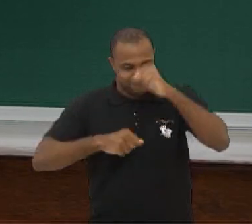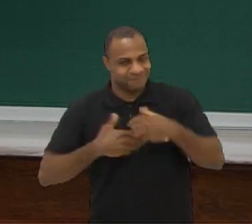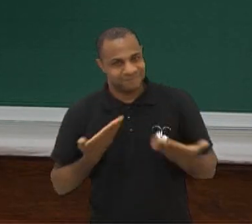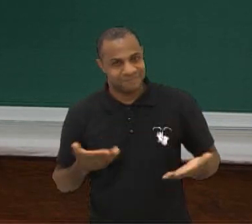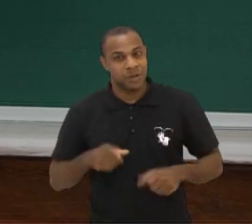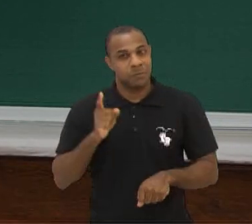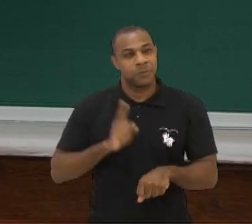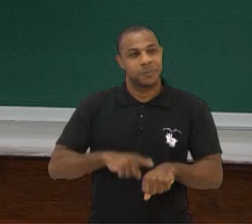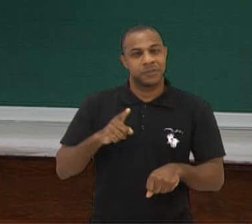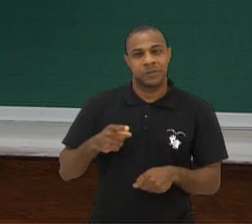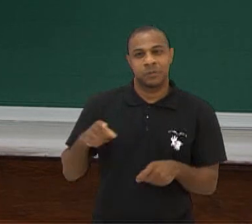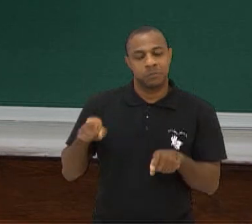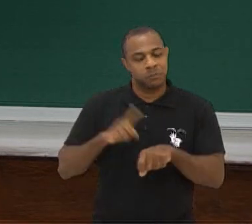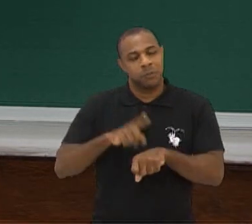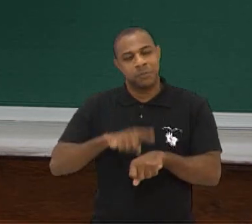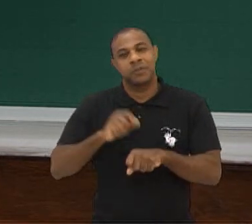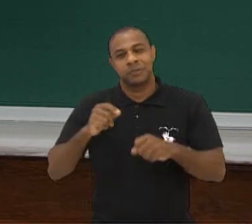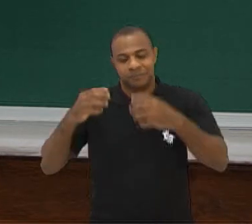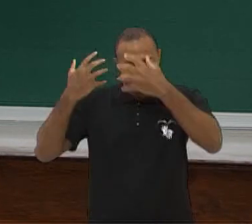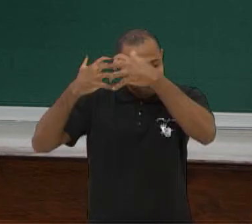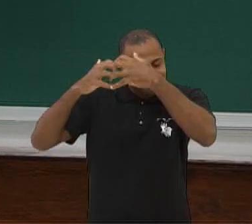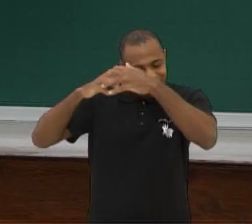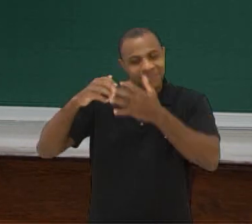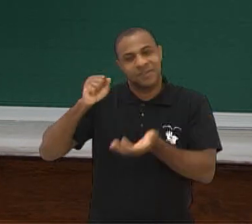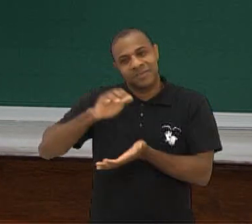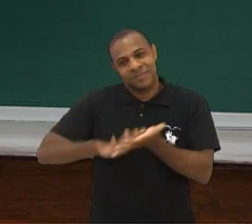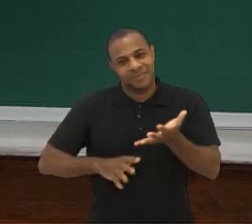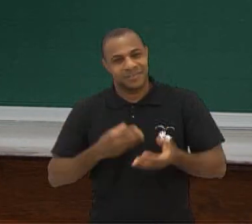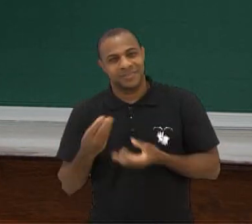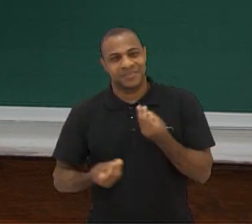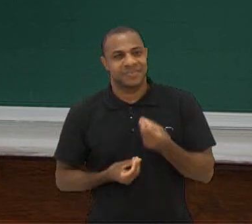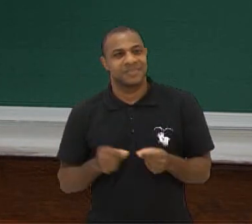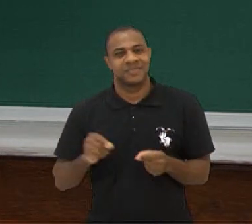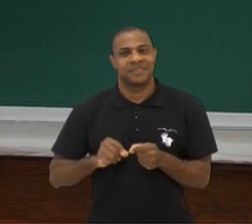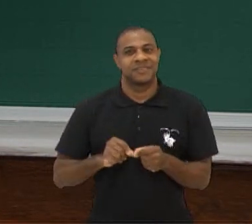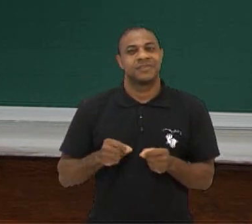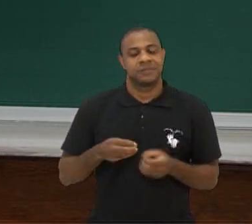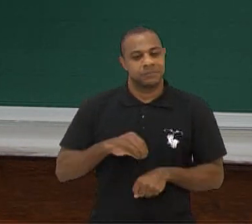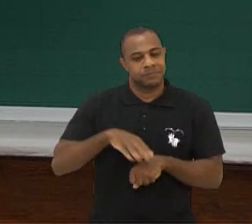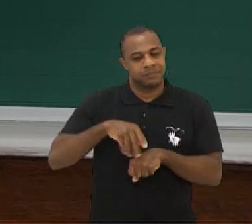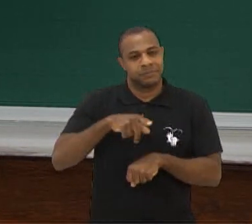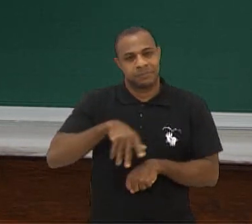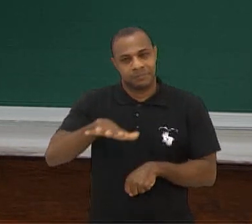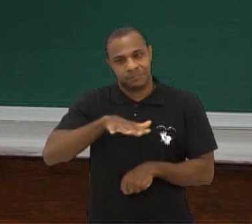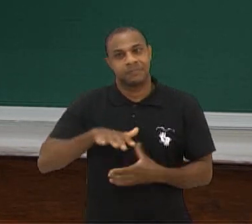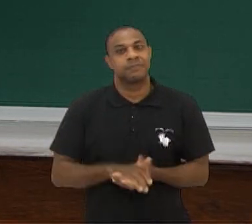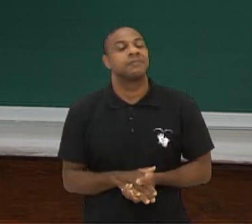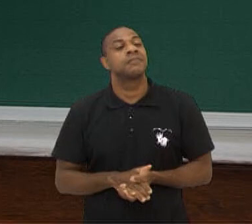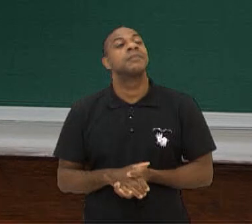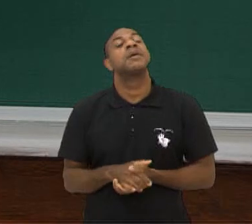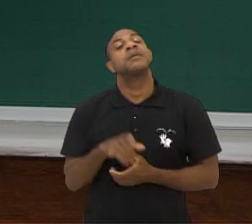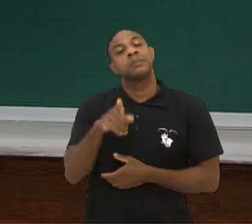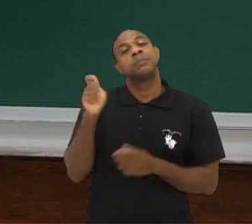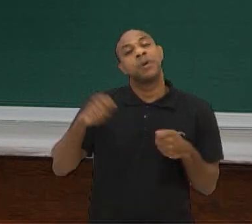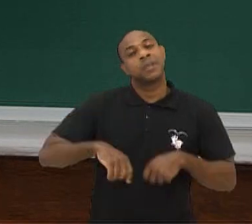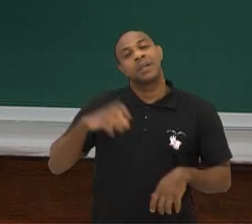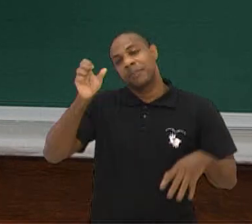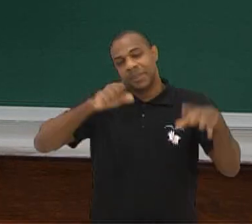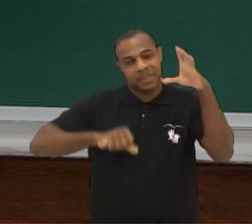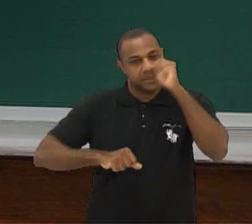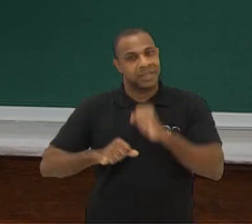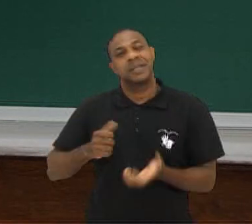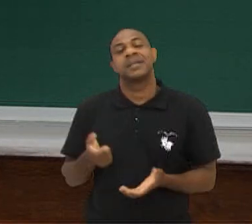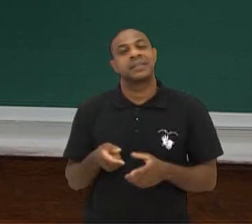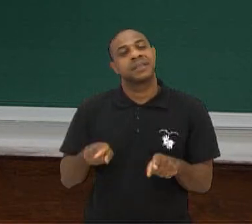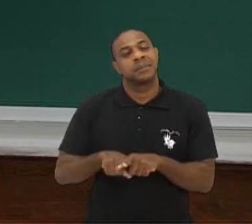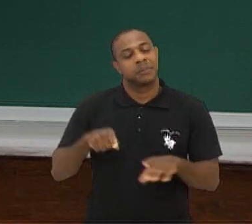esse momento de reflexão sobre as atividades que a gente solicita para vocês, para que vocês possam, de fato, aprender e se